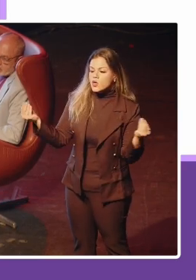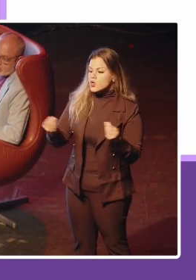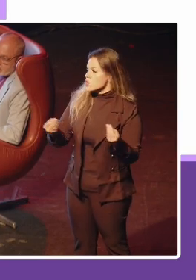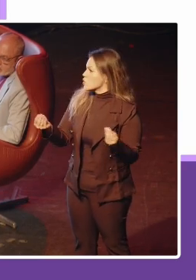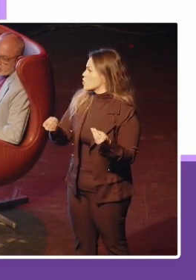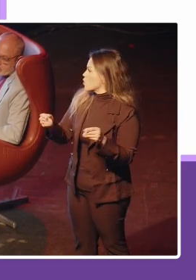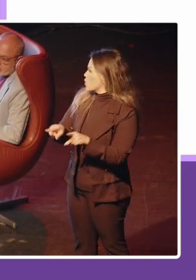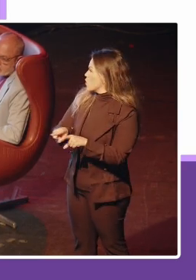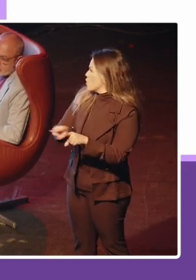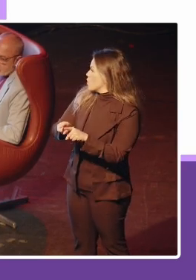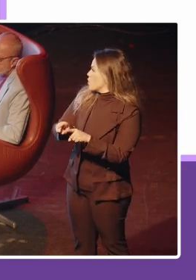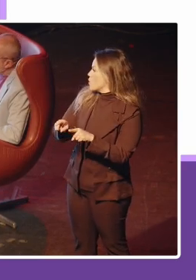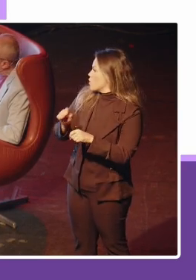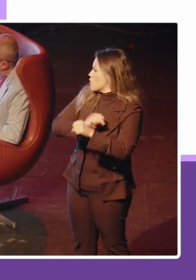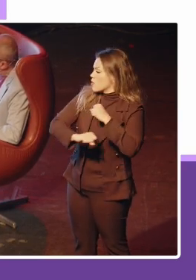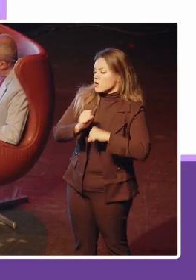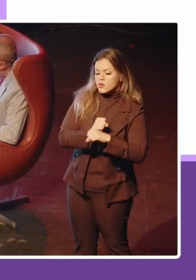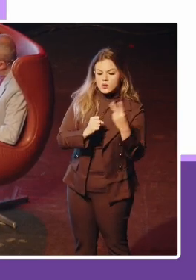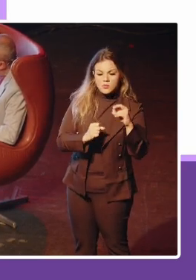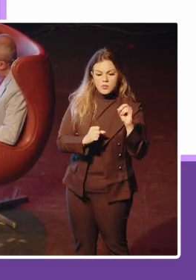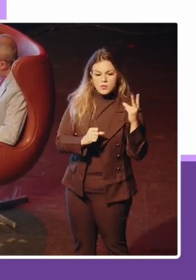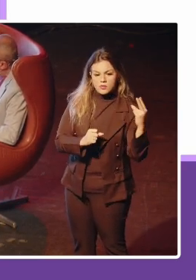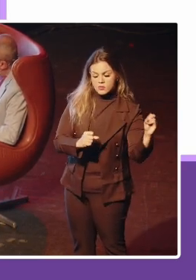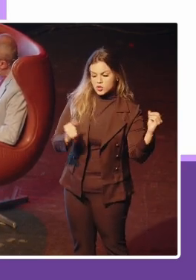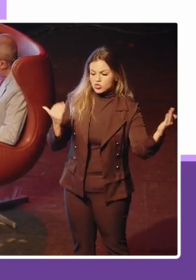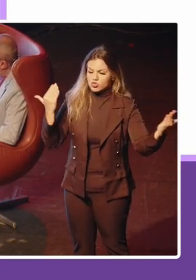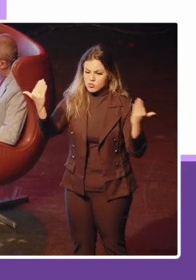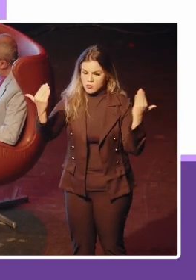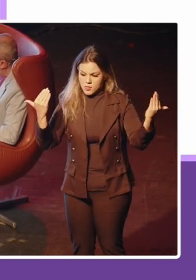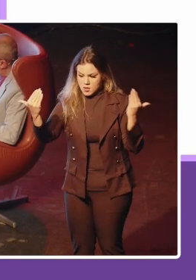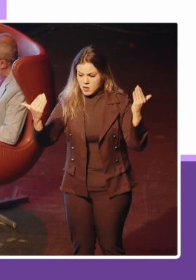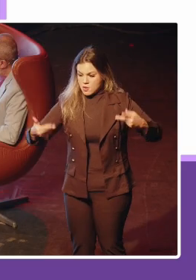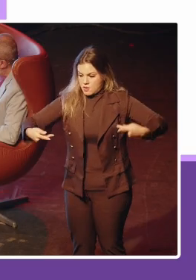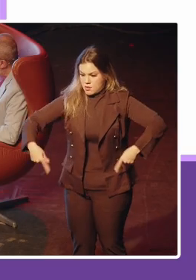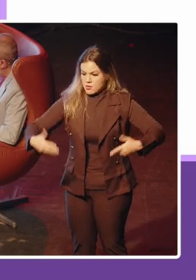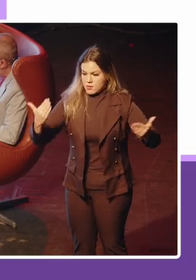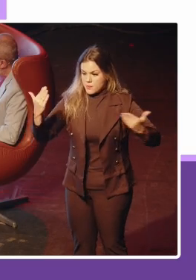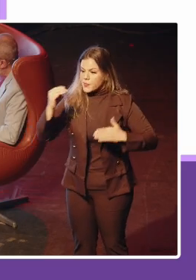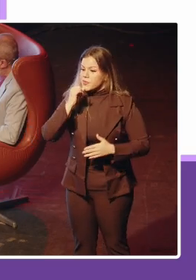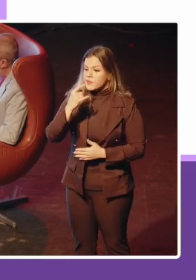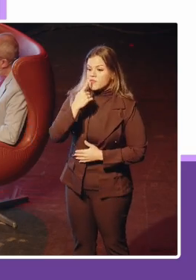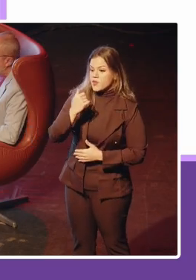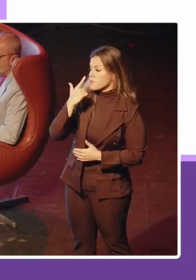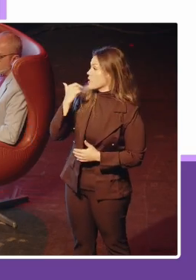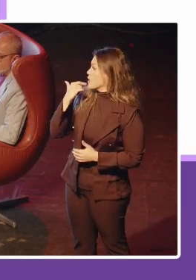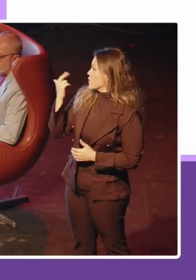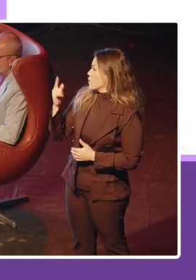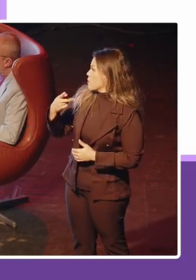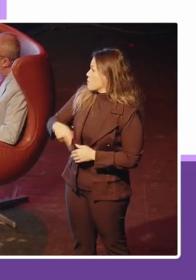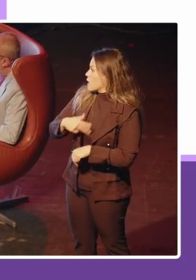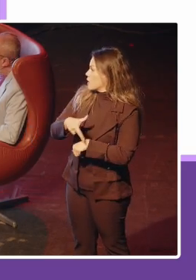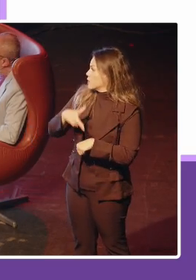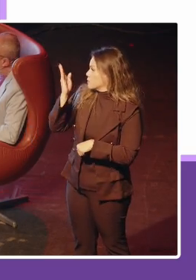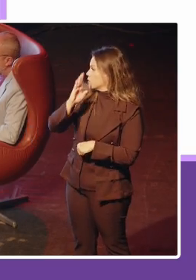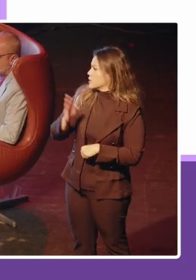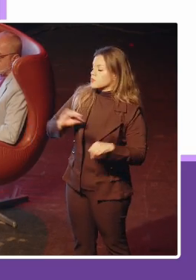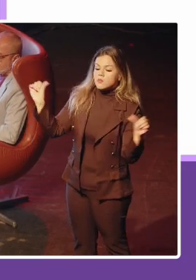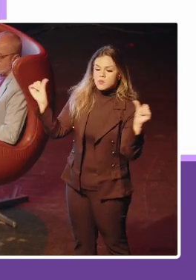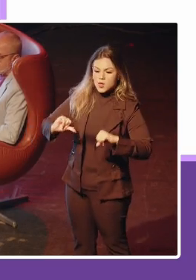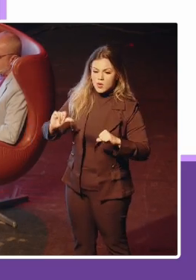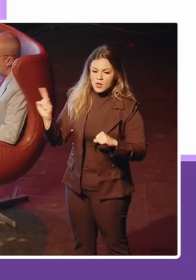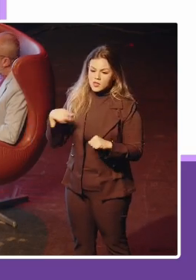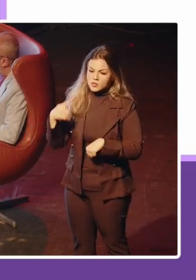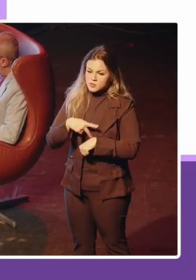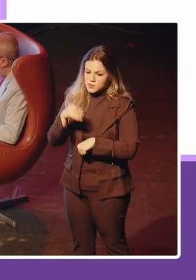em 2020. Então, o Brasil, em relação aos cálculos mundiais, tudo que está em vermelho está pior, e o que está azul é melhor. O que a gente está